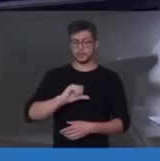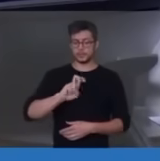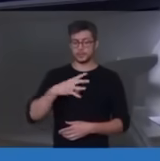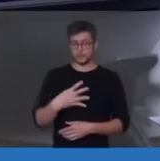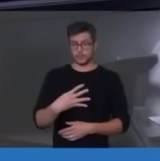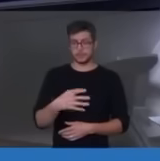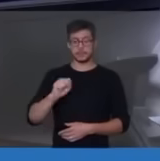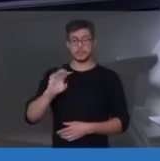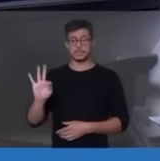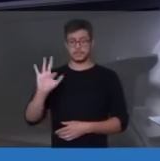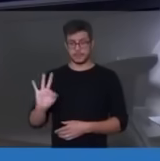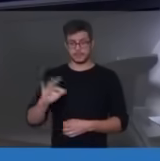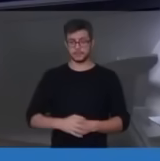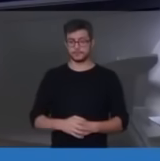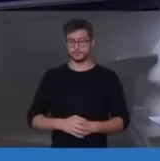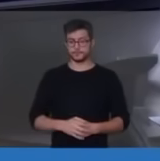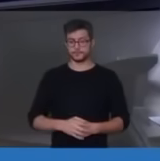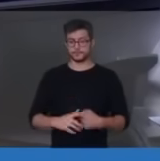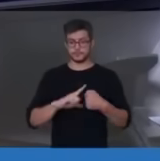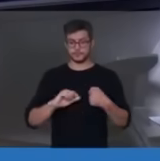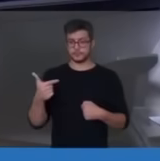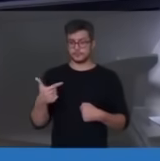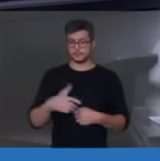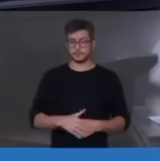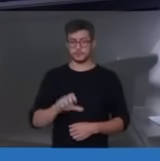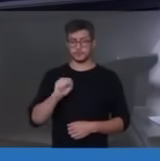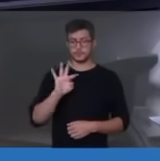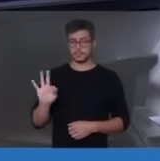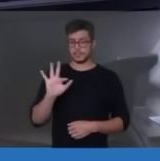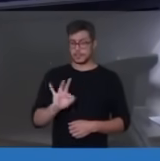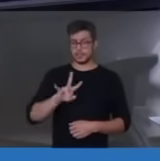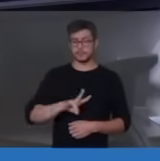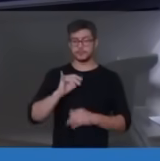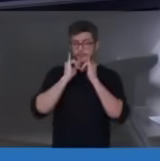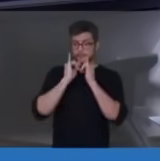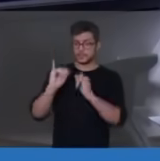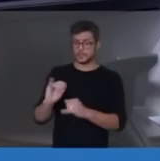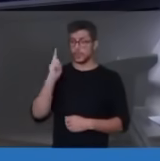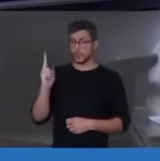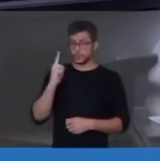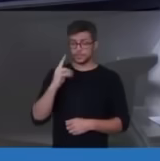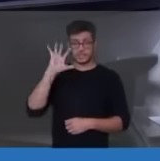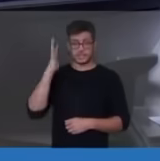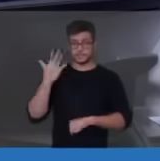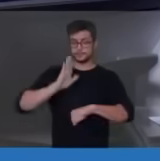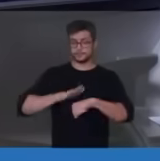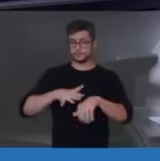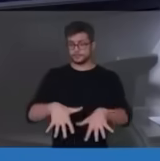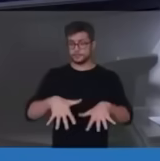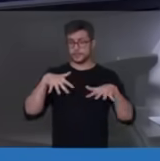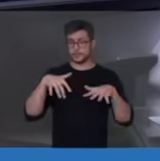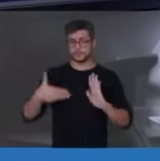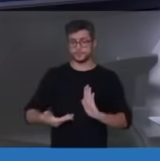Federal. Artigo 2º. O Supremo Tribunal Federal será comunicado com máxima urgência da decisão adotada pelo plenário da